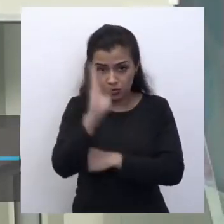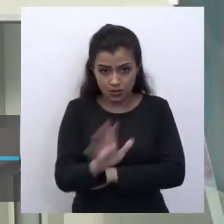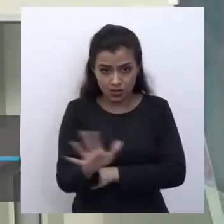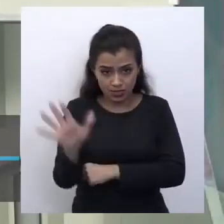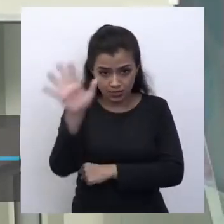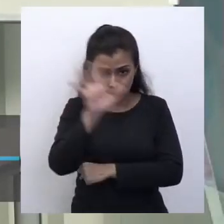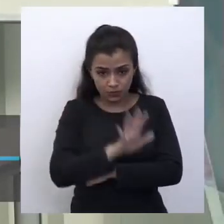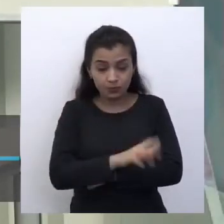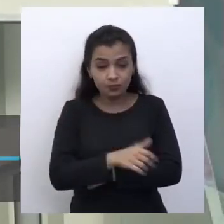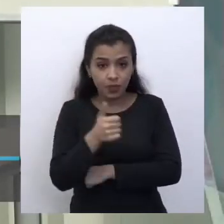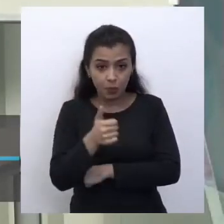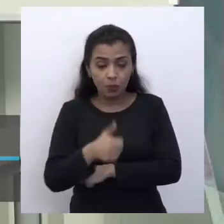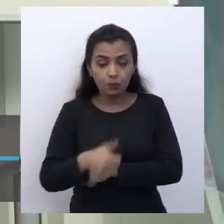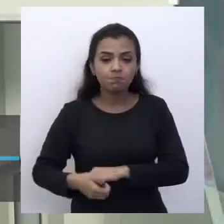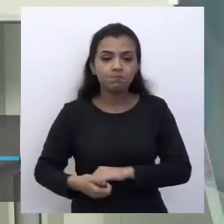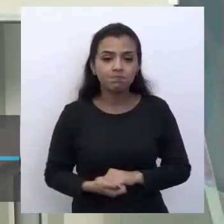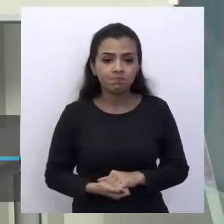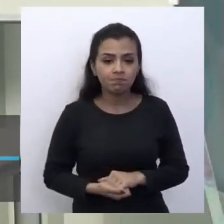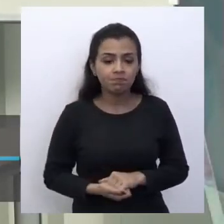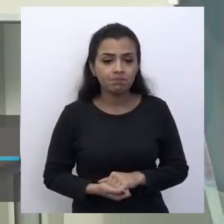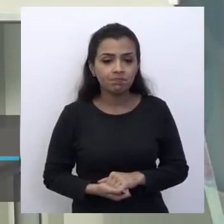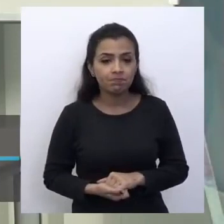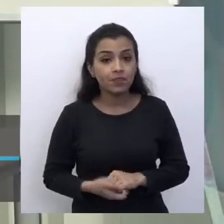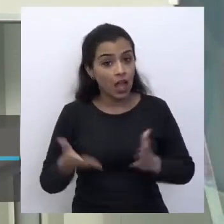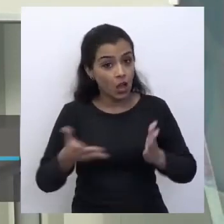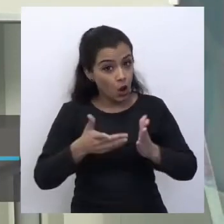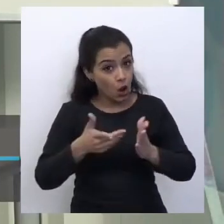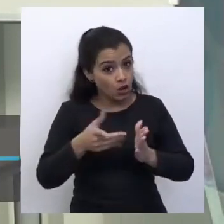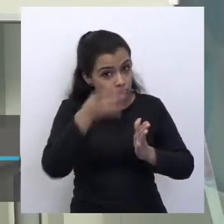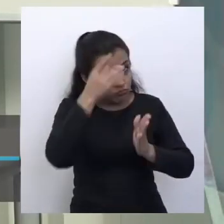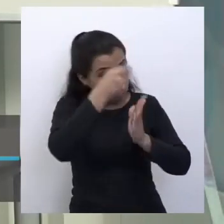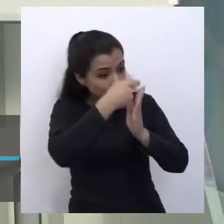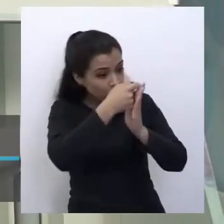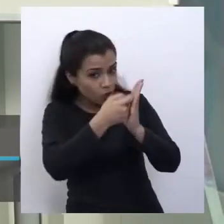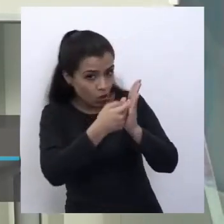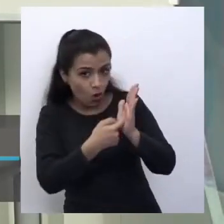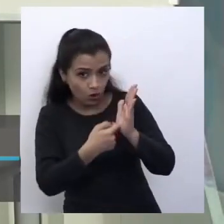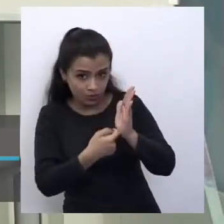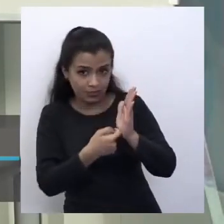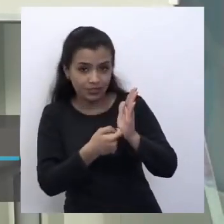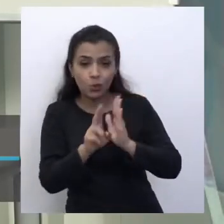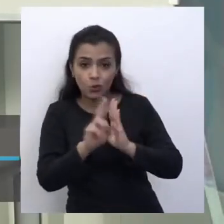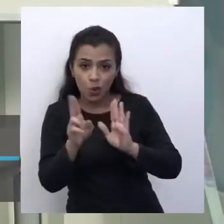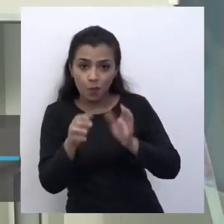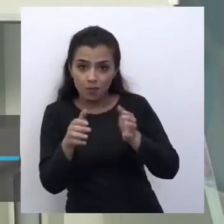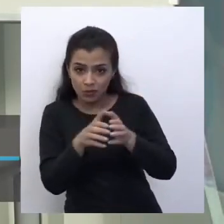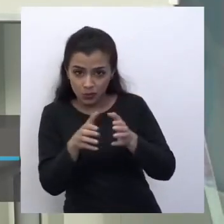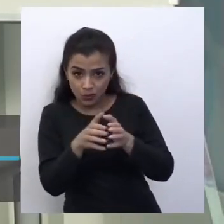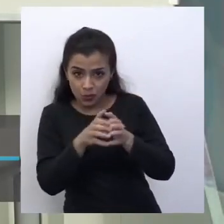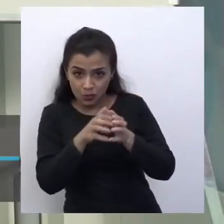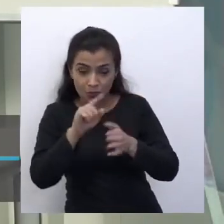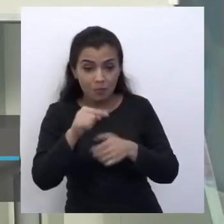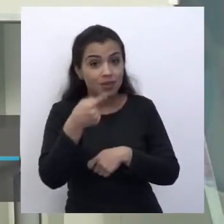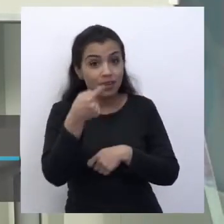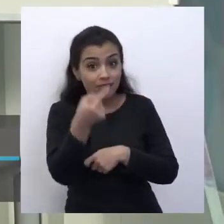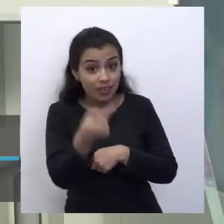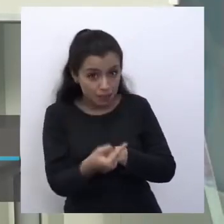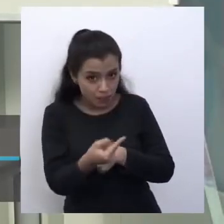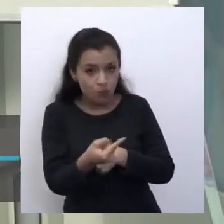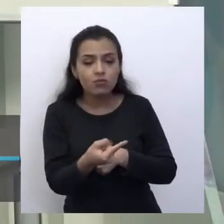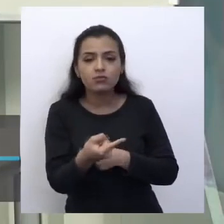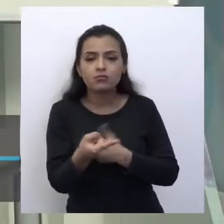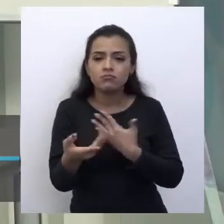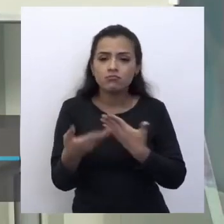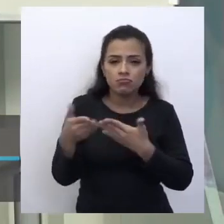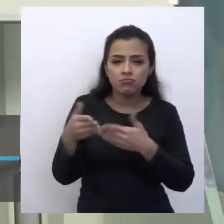de Vertigem. E aí está na hora da gente anotar, né, o nome do grupo para depois a gente poder ver